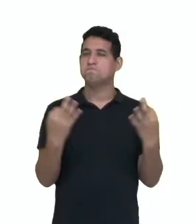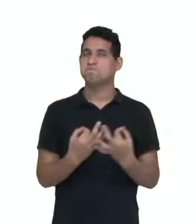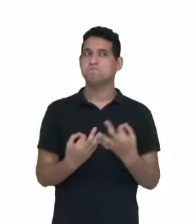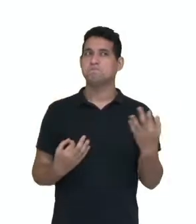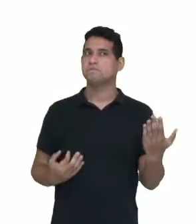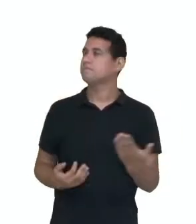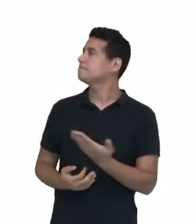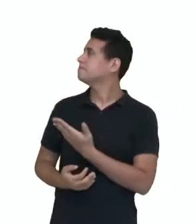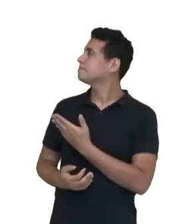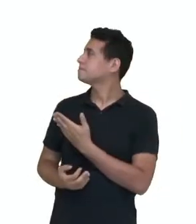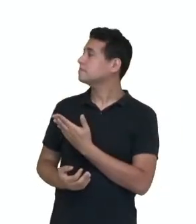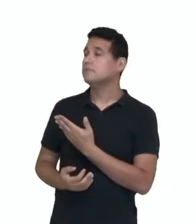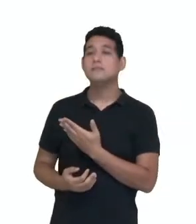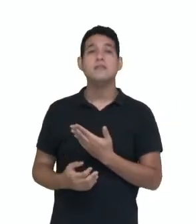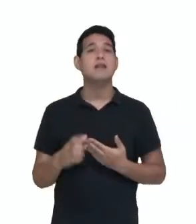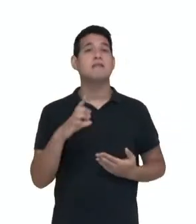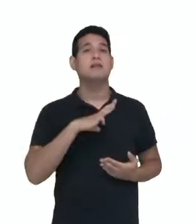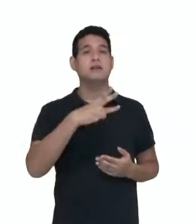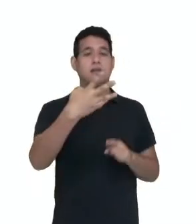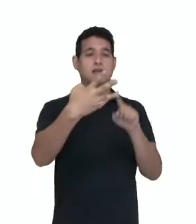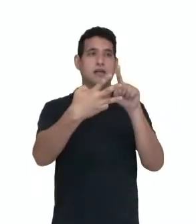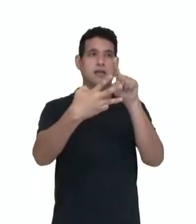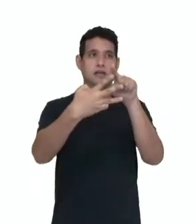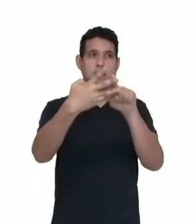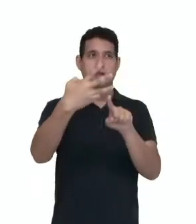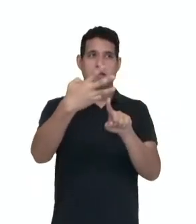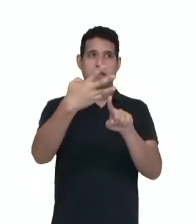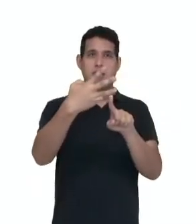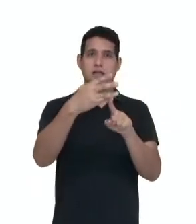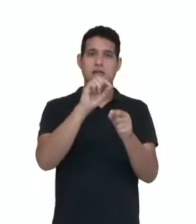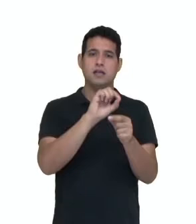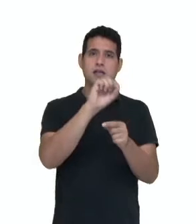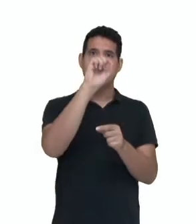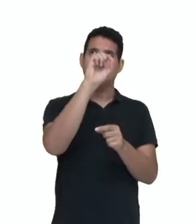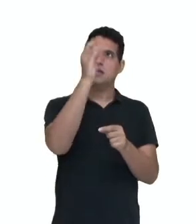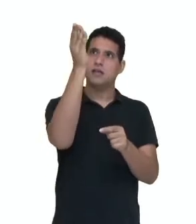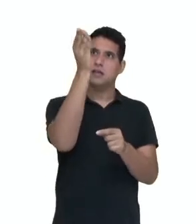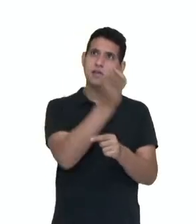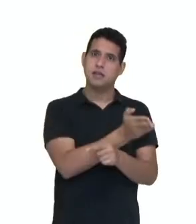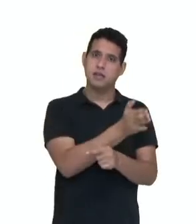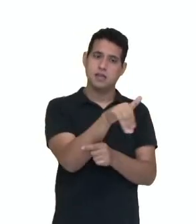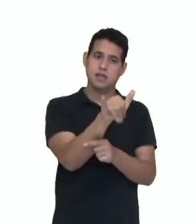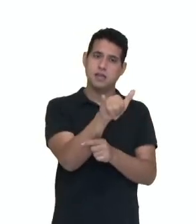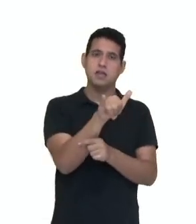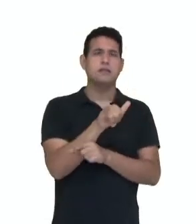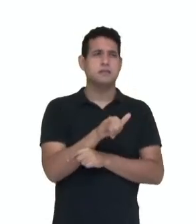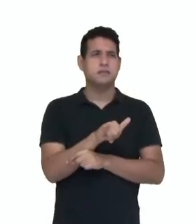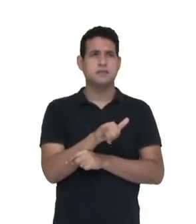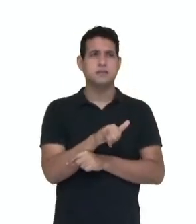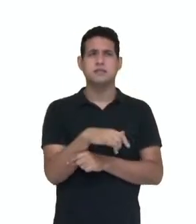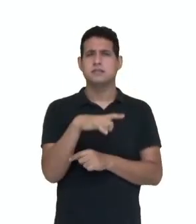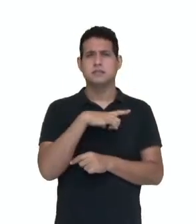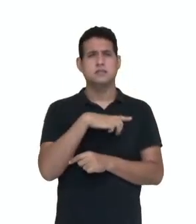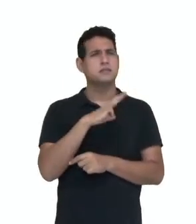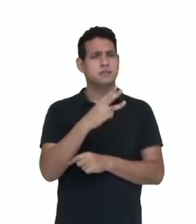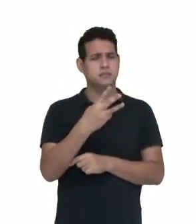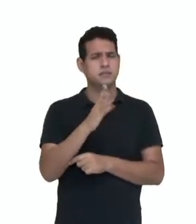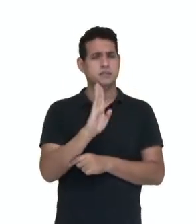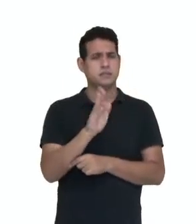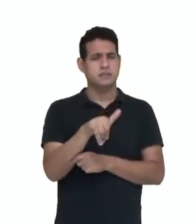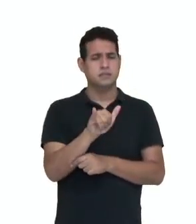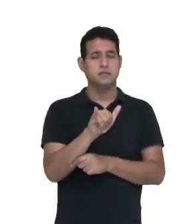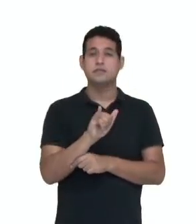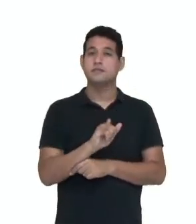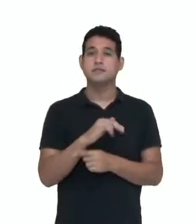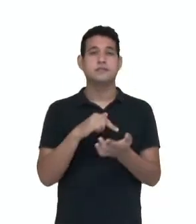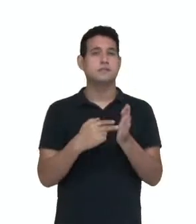carinha aqui, ó, que passa no 3. Então, ele está em cima do 3 do eixo y, ó. Está em cima do 3 do eixo y.